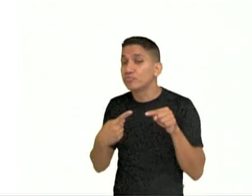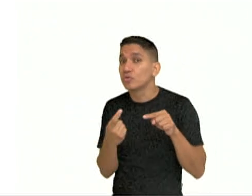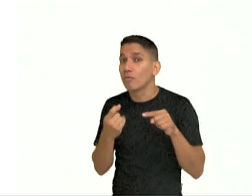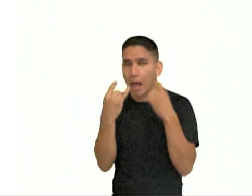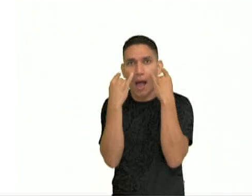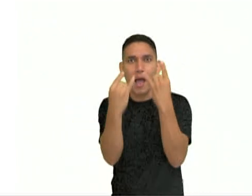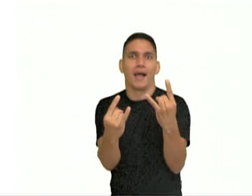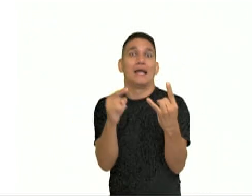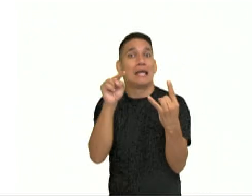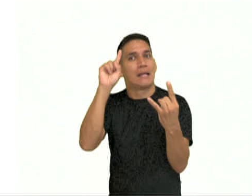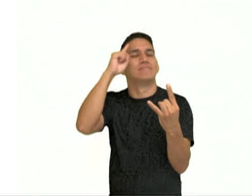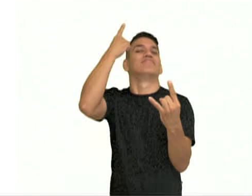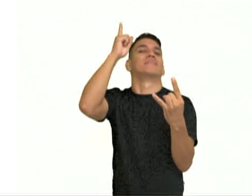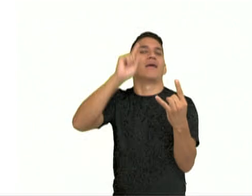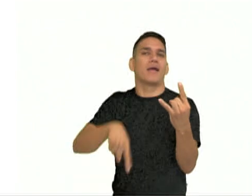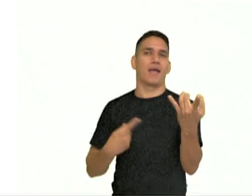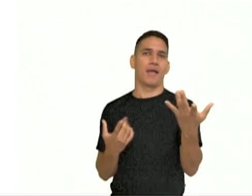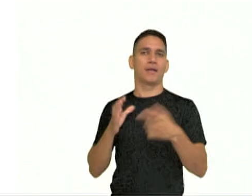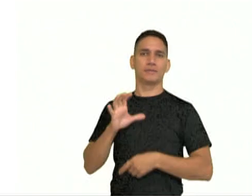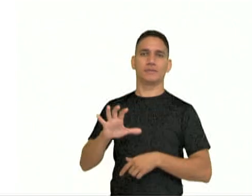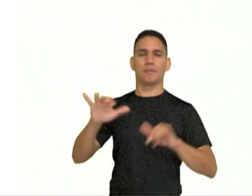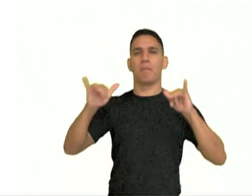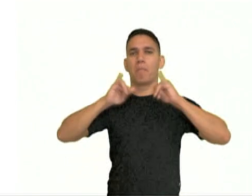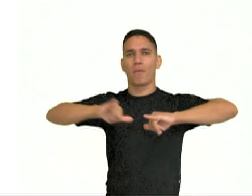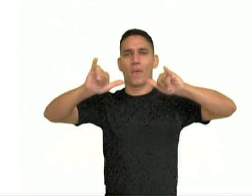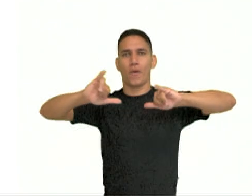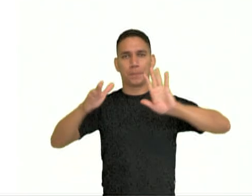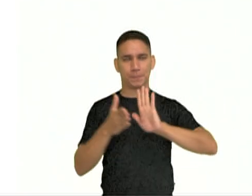É esse o lado criativo da propaganda.